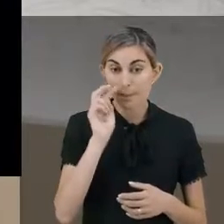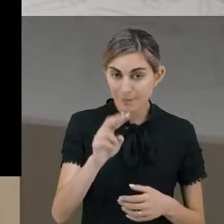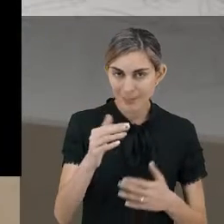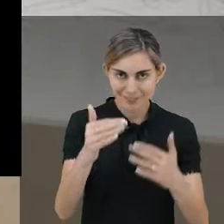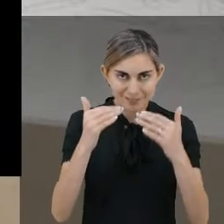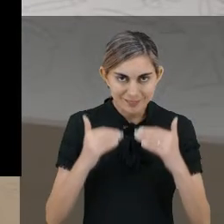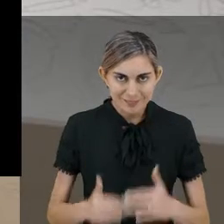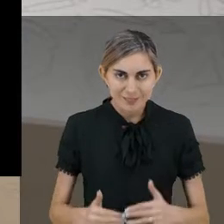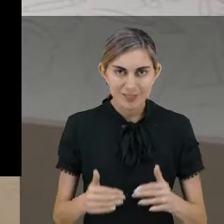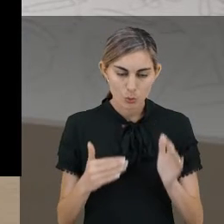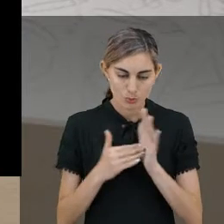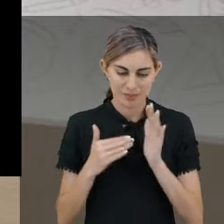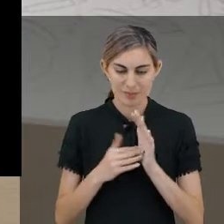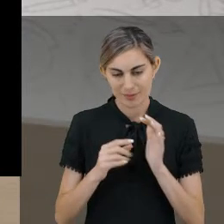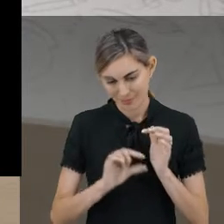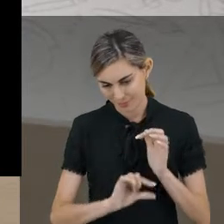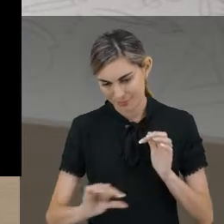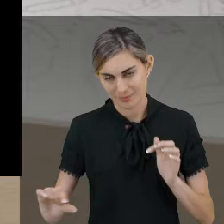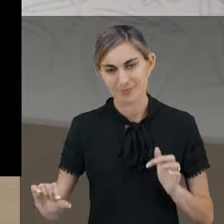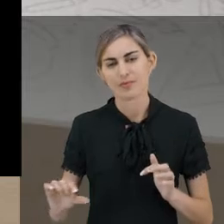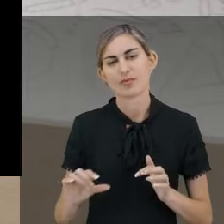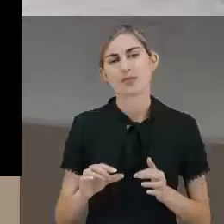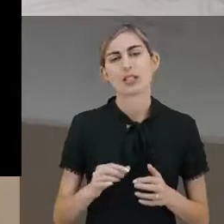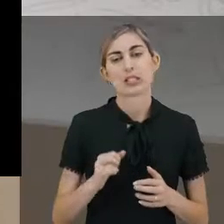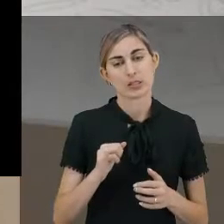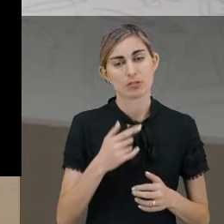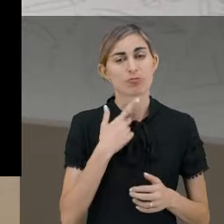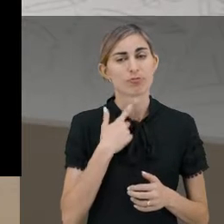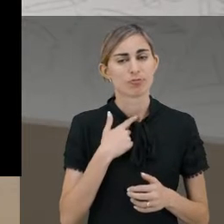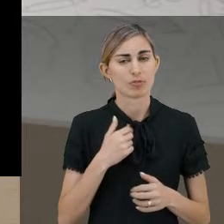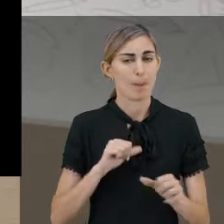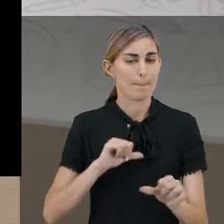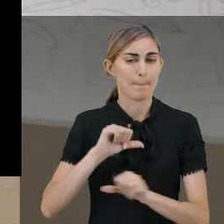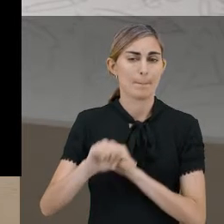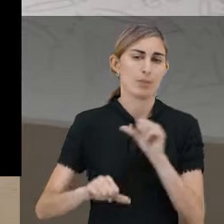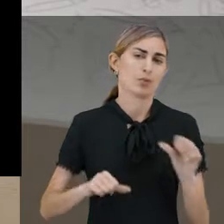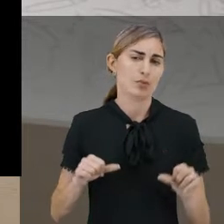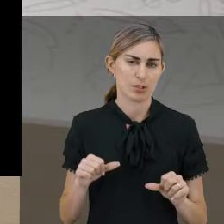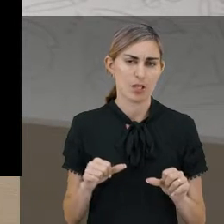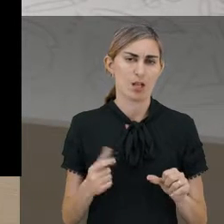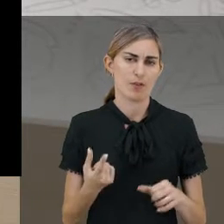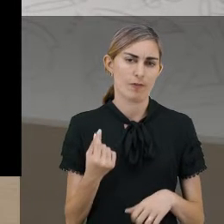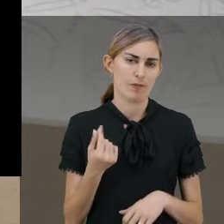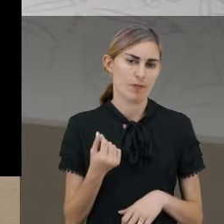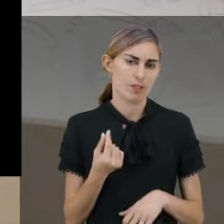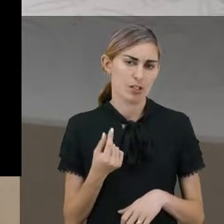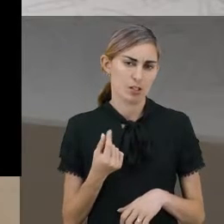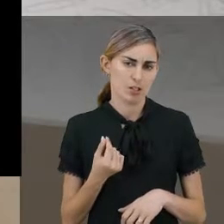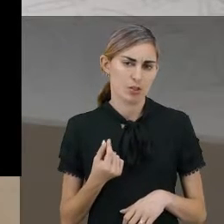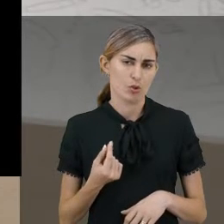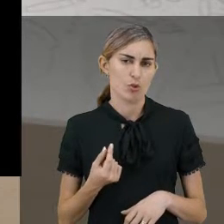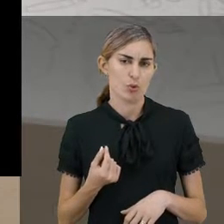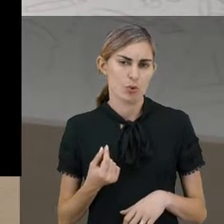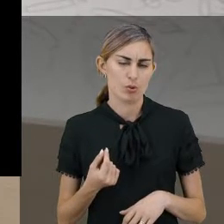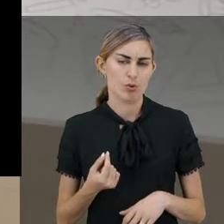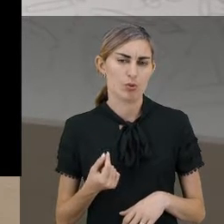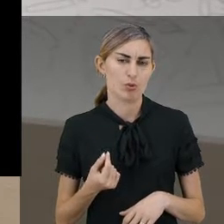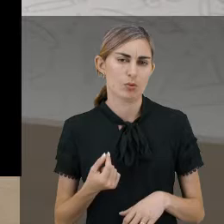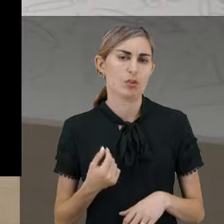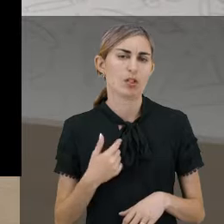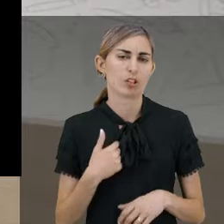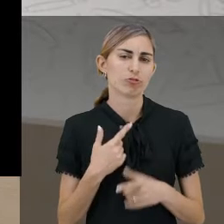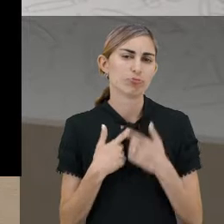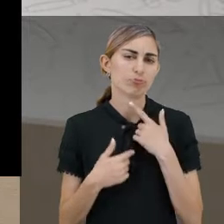Olha ele aqui, cozido 2. Caso desejássemos alterar o valor do cozido